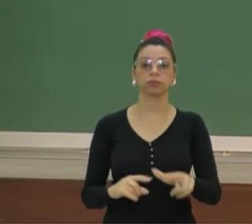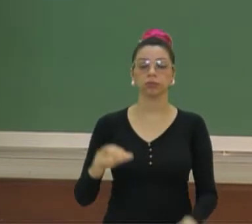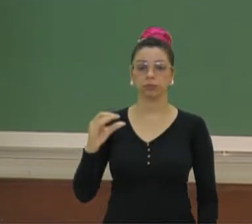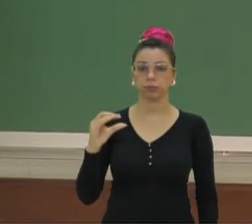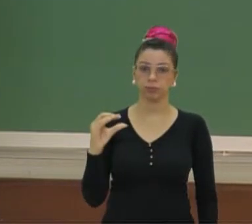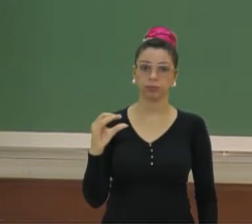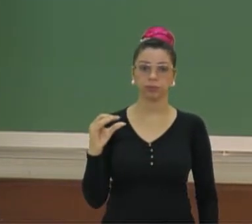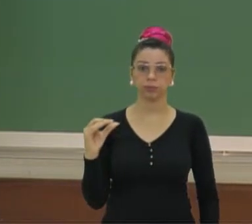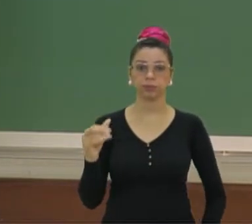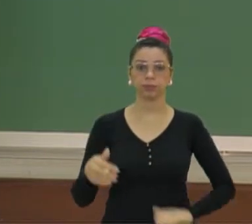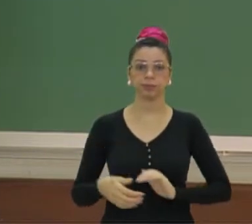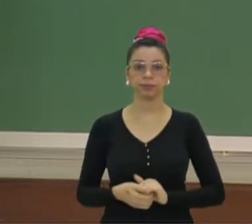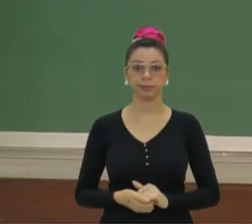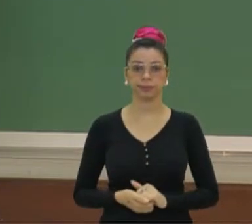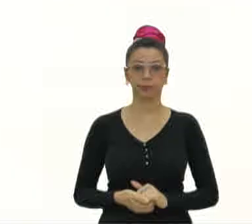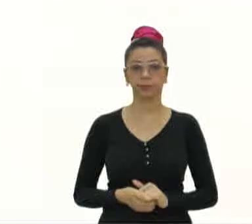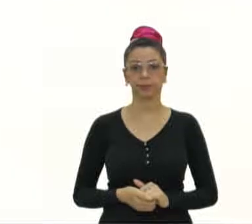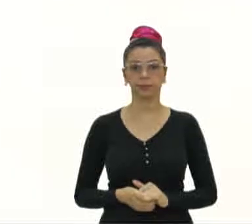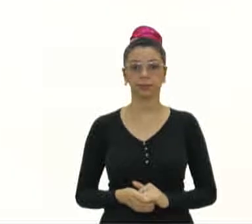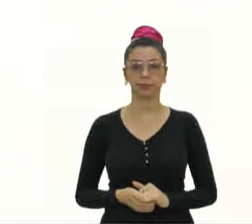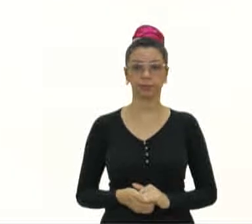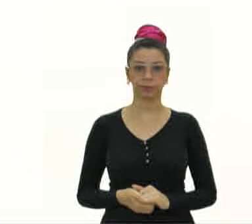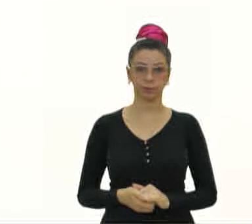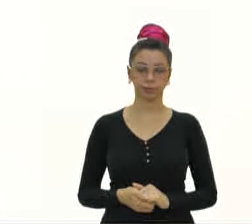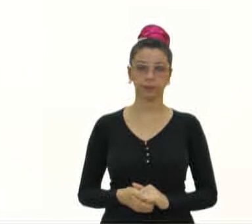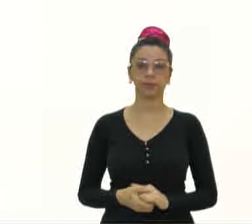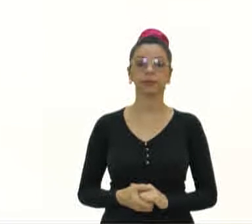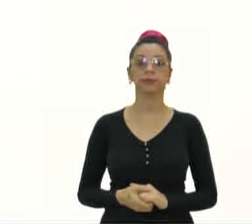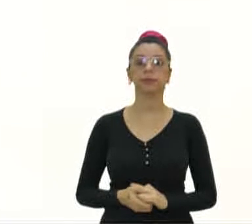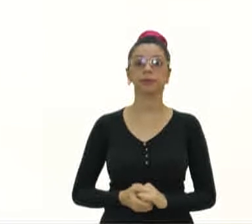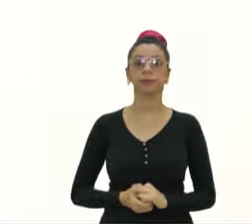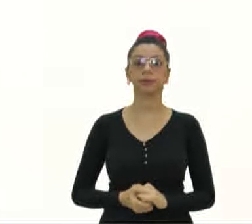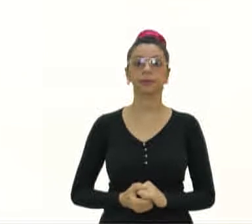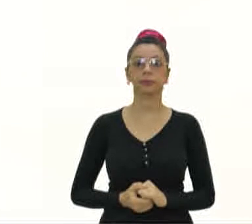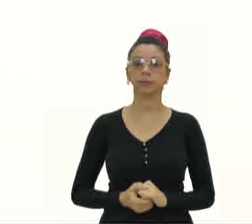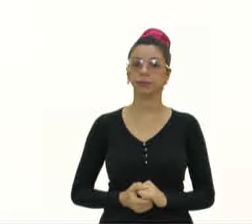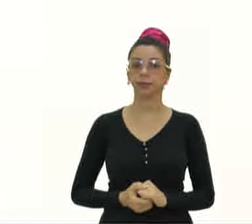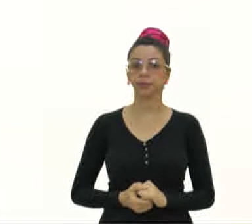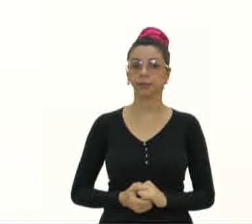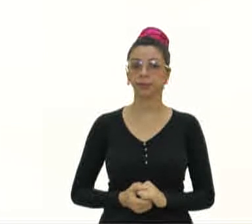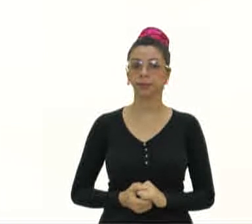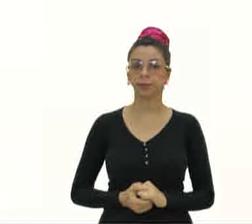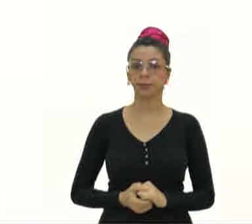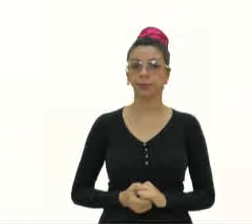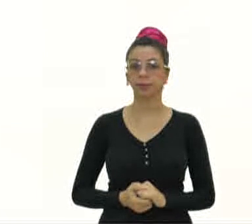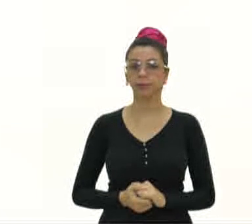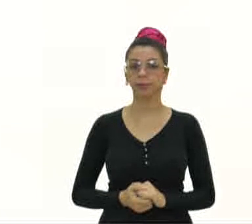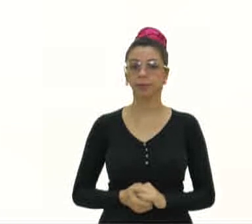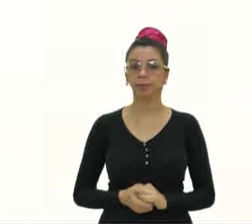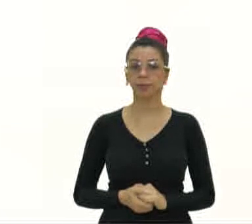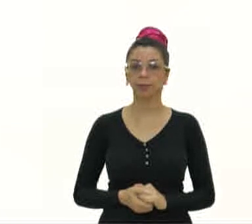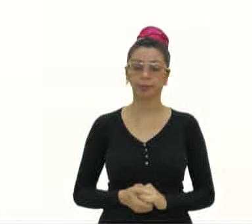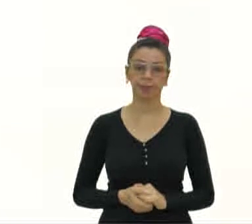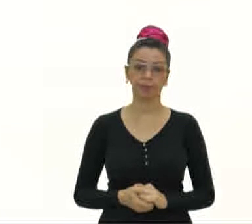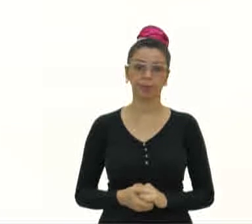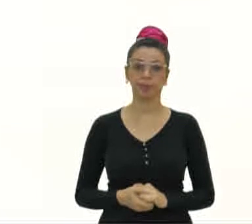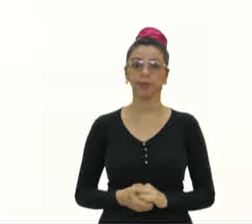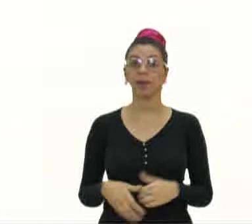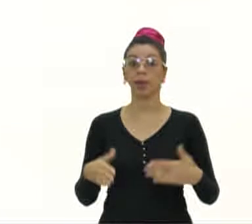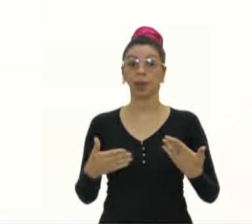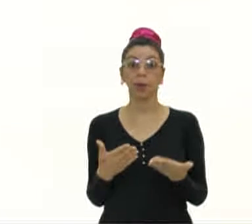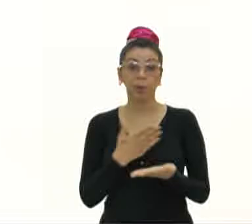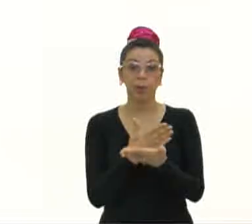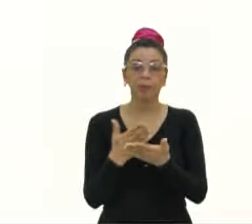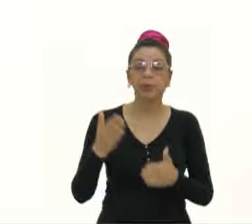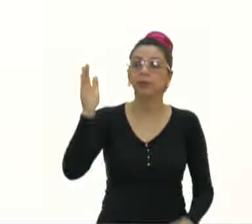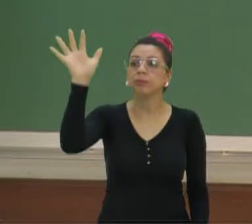snowing heavily when he woke up. He remembered that Jack was coming for lunch. Estava